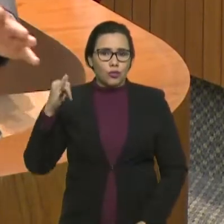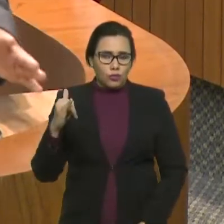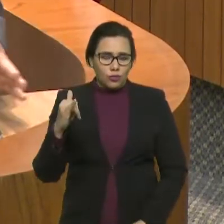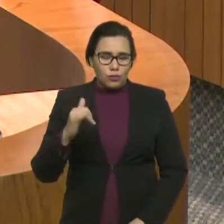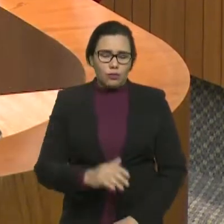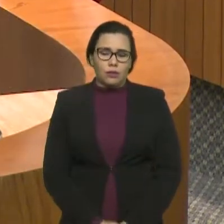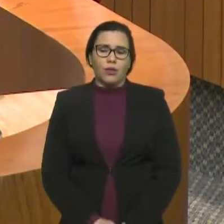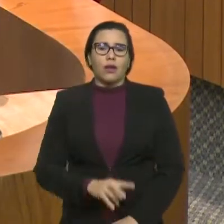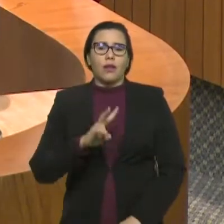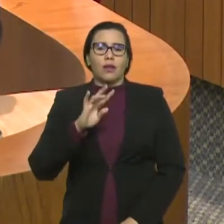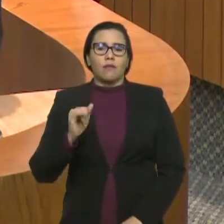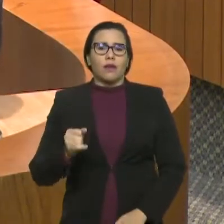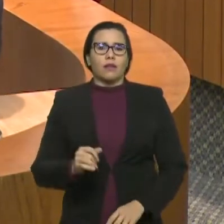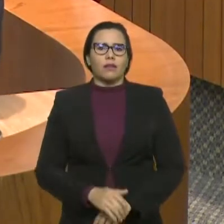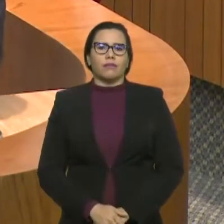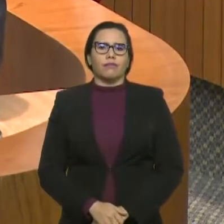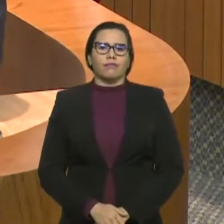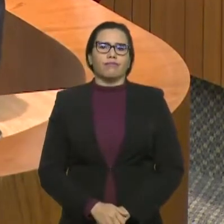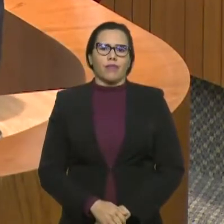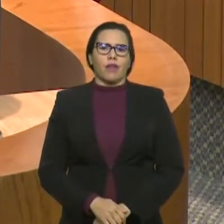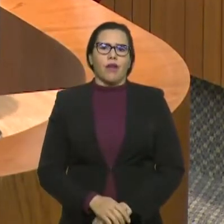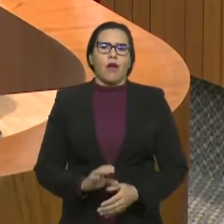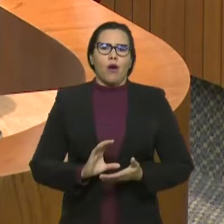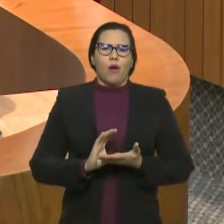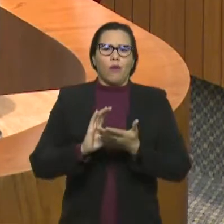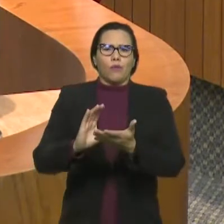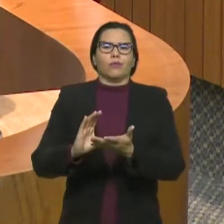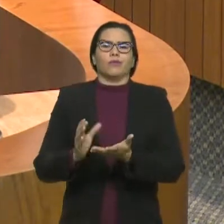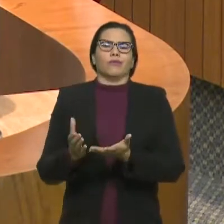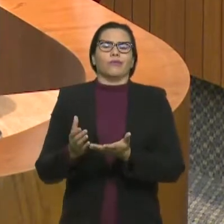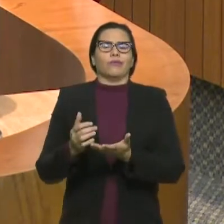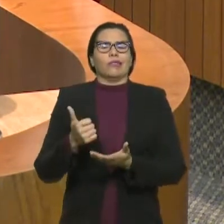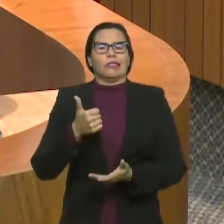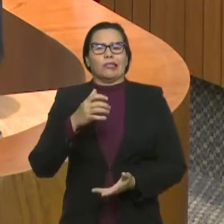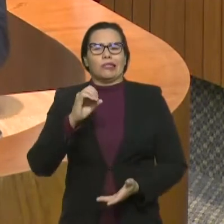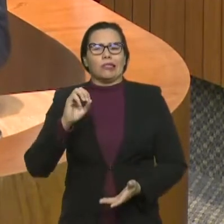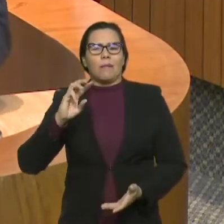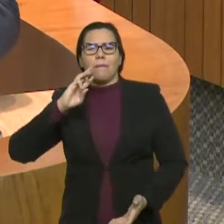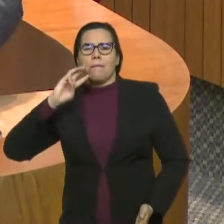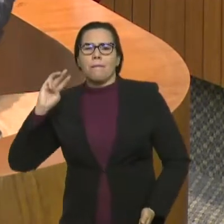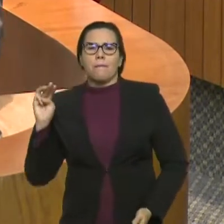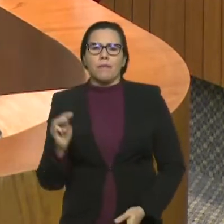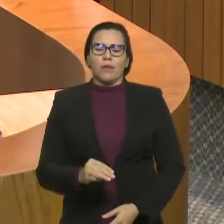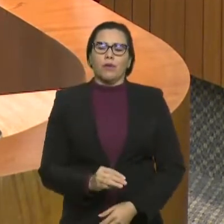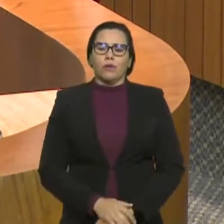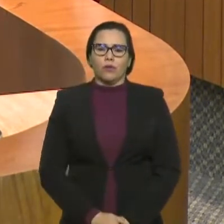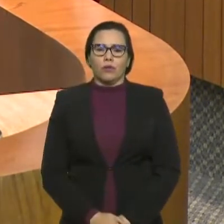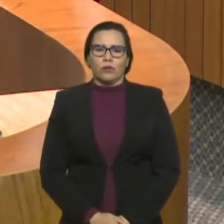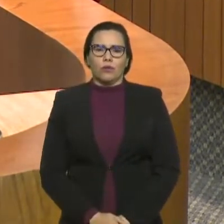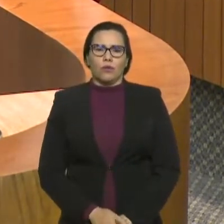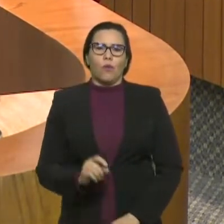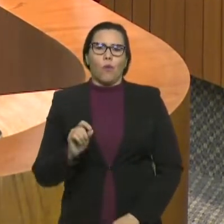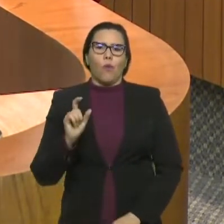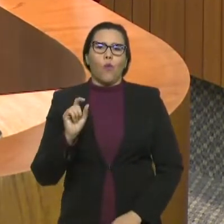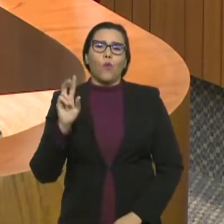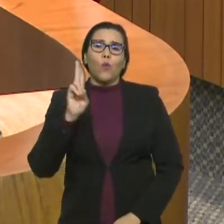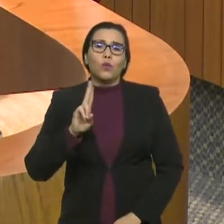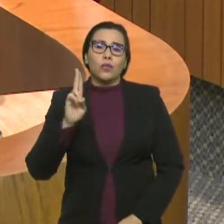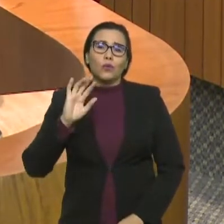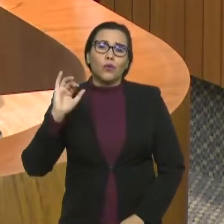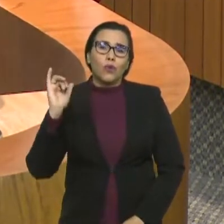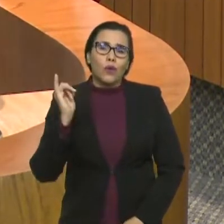100 milhões em alguns municípios do Maranhão com energias renováveis, energias